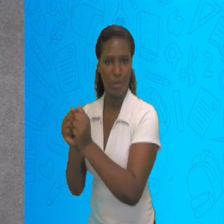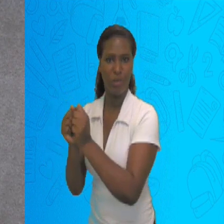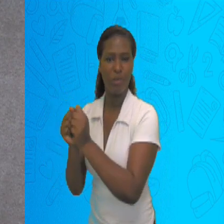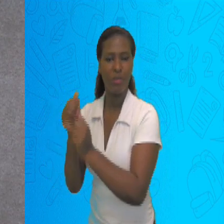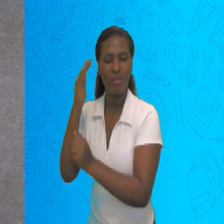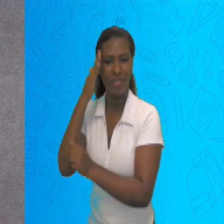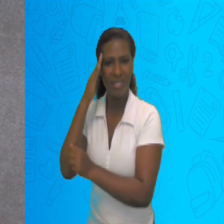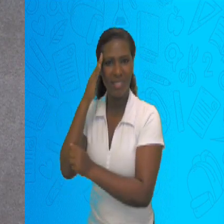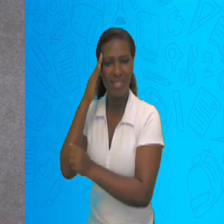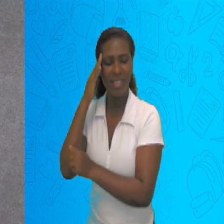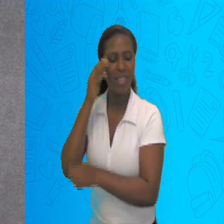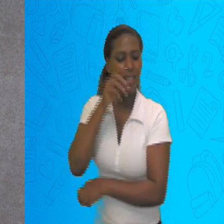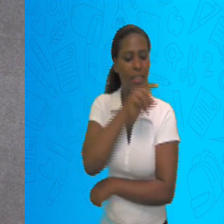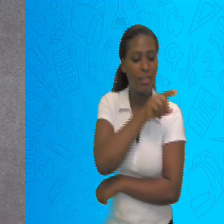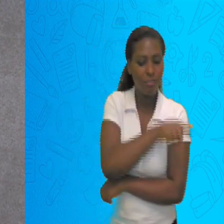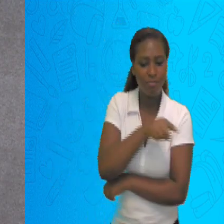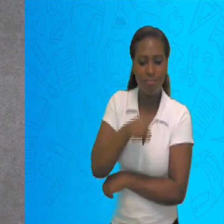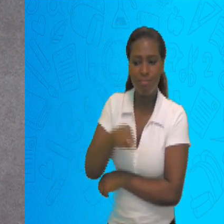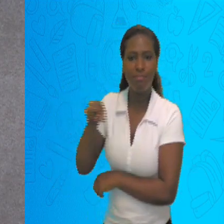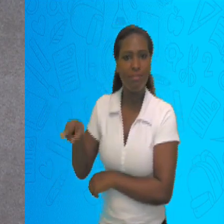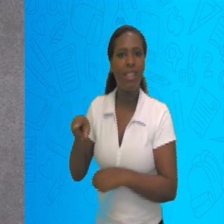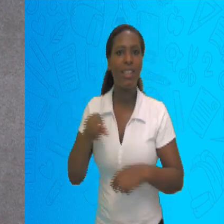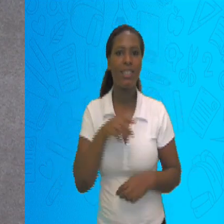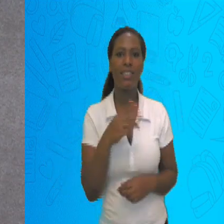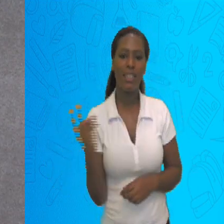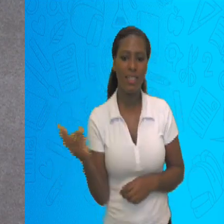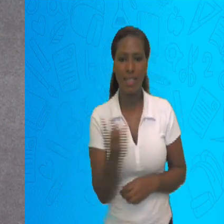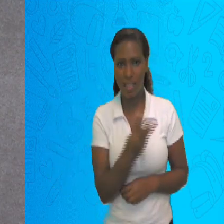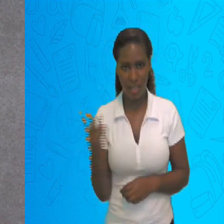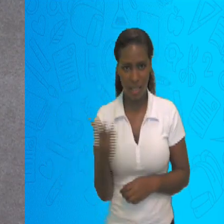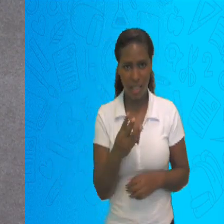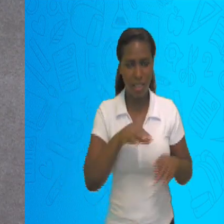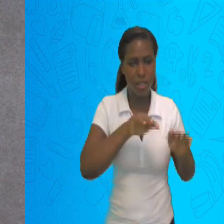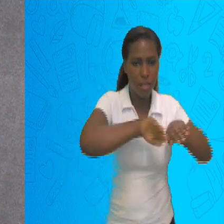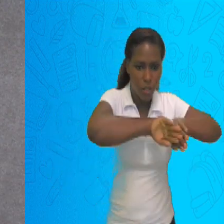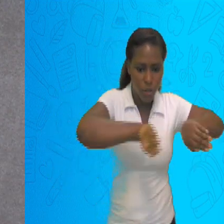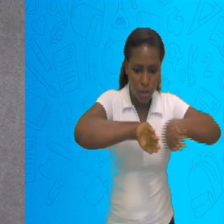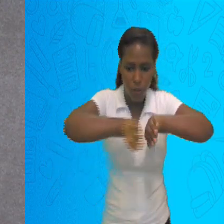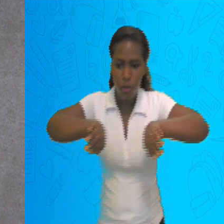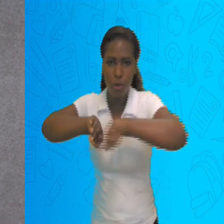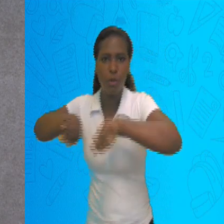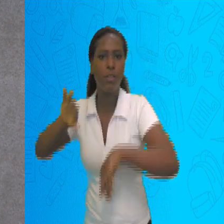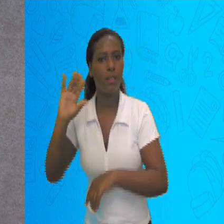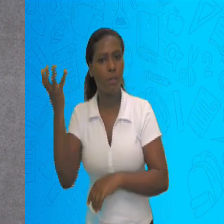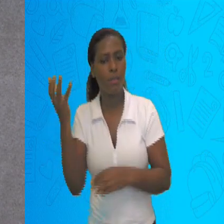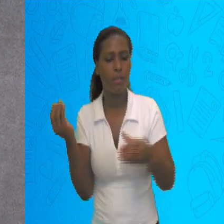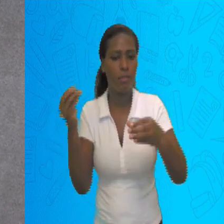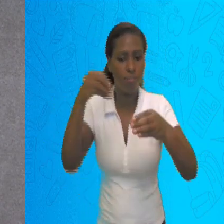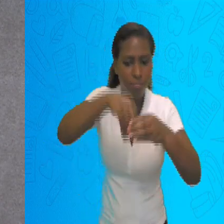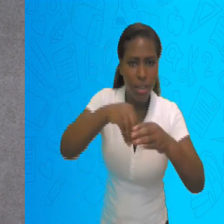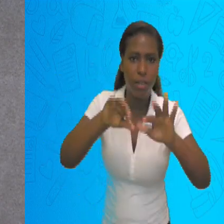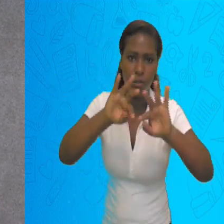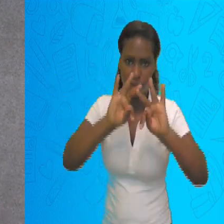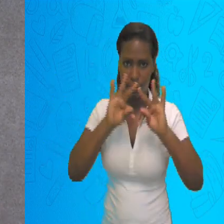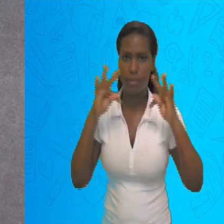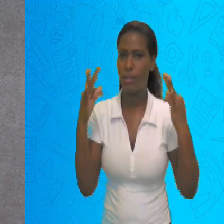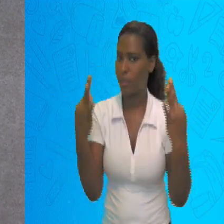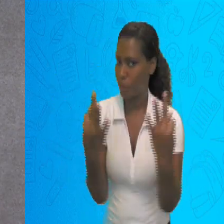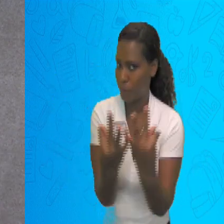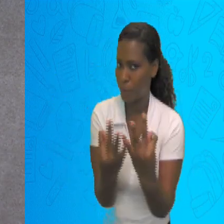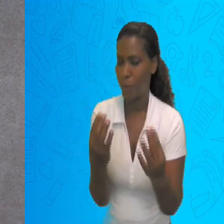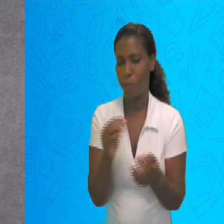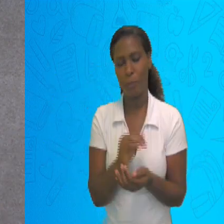divisão, as 3 divisões que poderiam existir dentro de uma tribo. Porém, em algumas